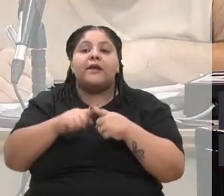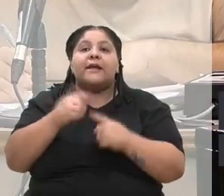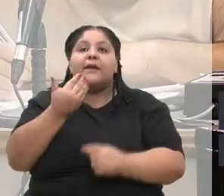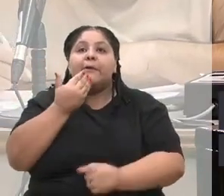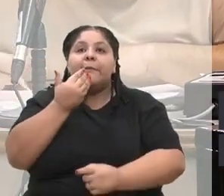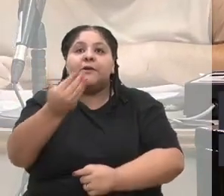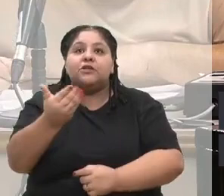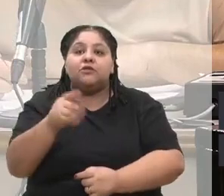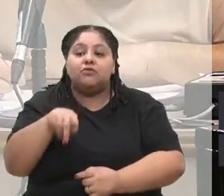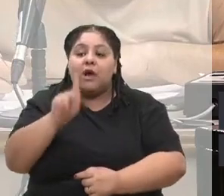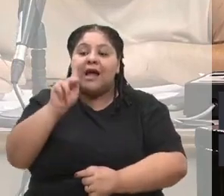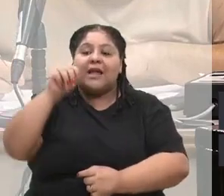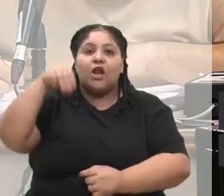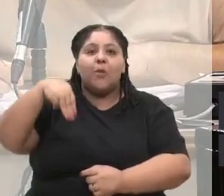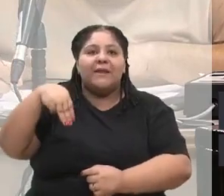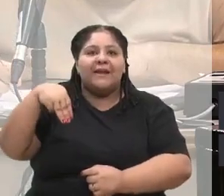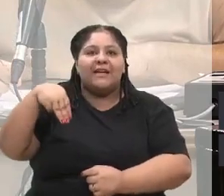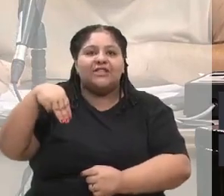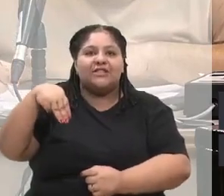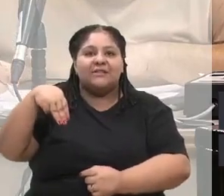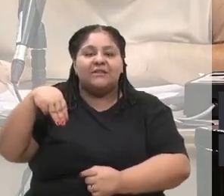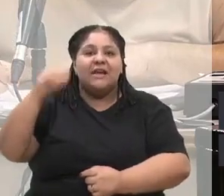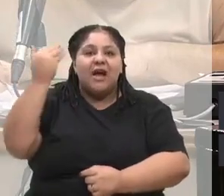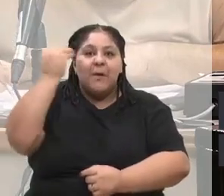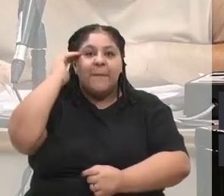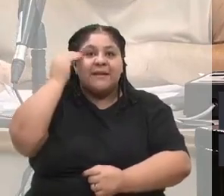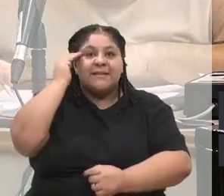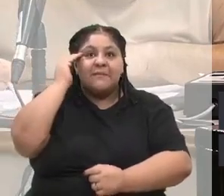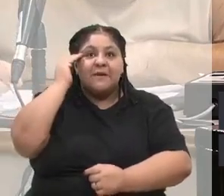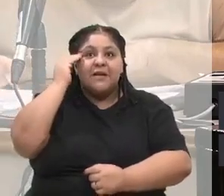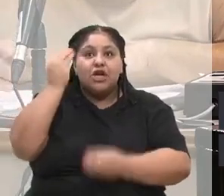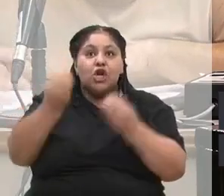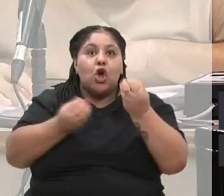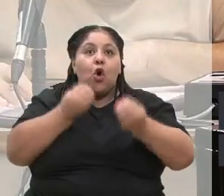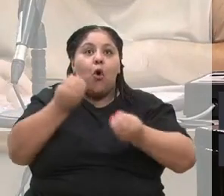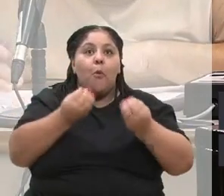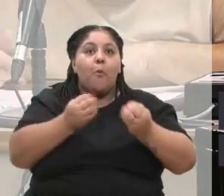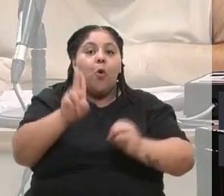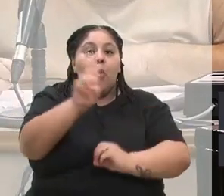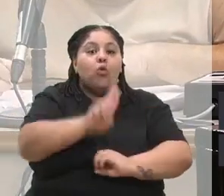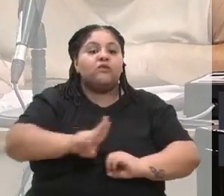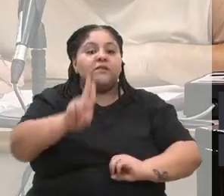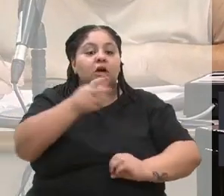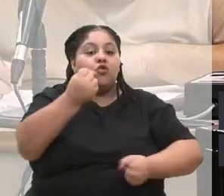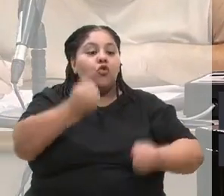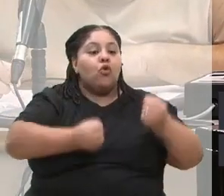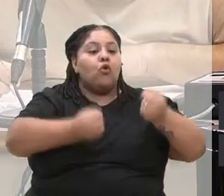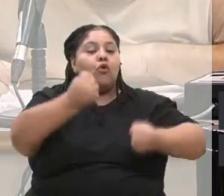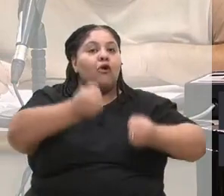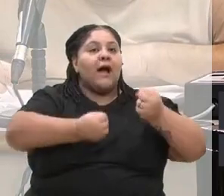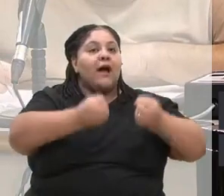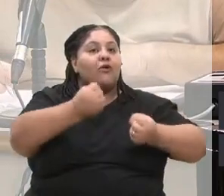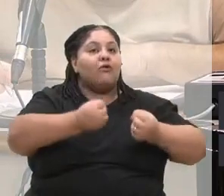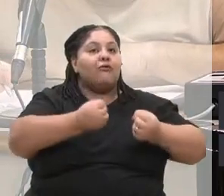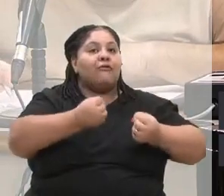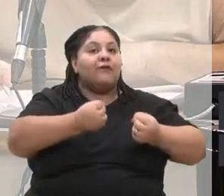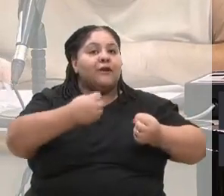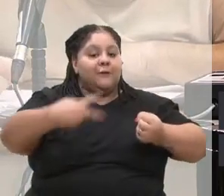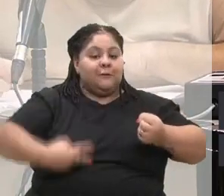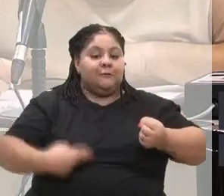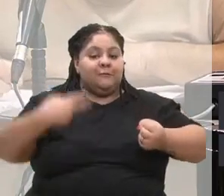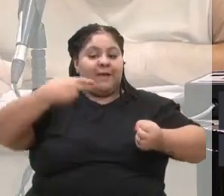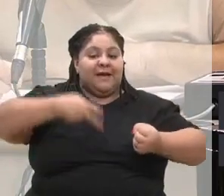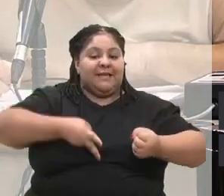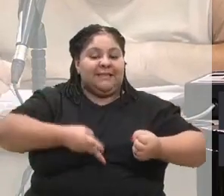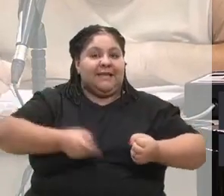a quilometragem? Para saber o quanto que está se rodando em Caxias do Sul. Se é que se rodou, em quais